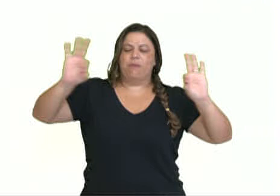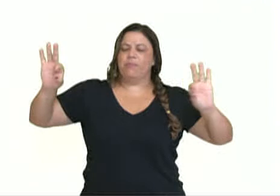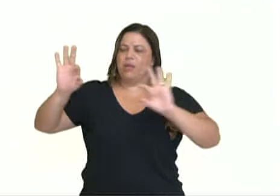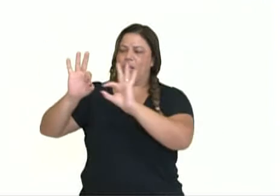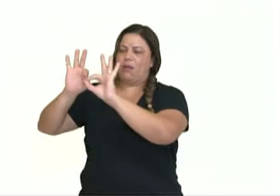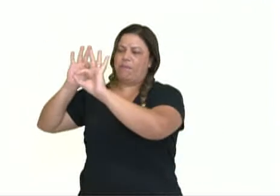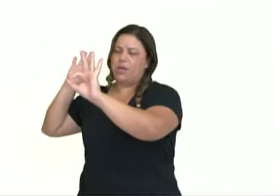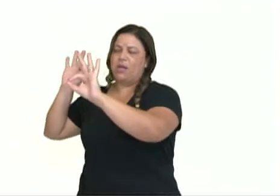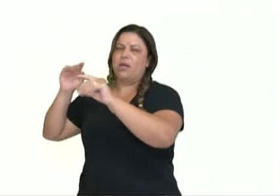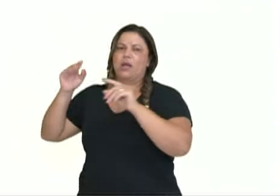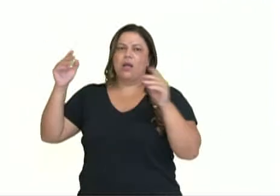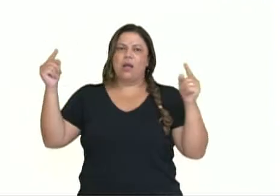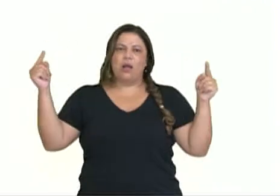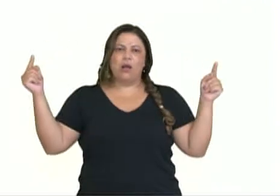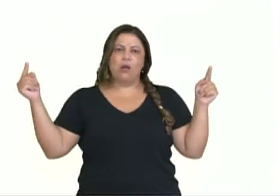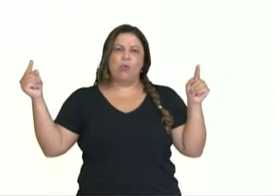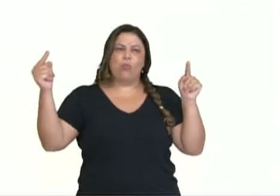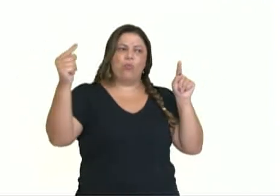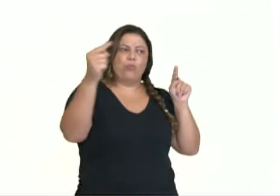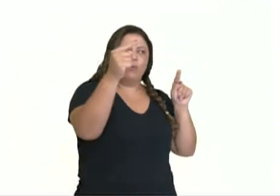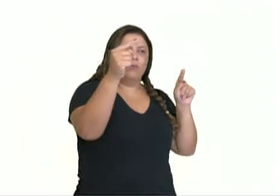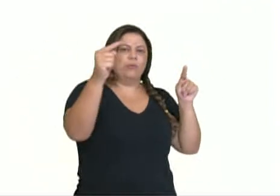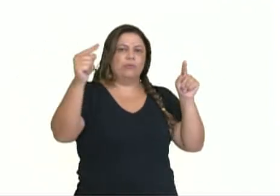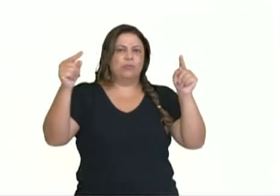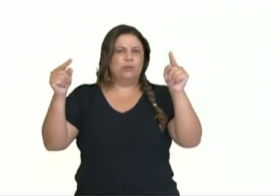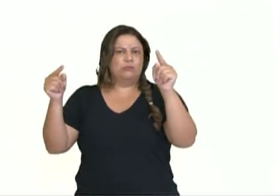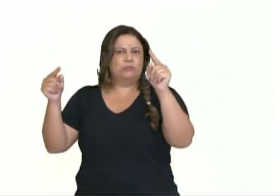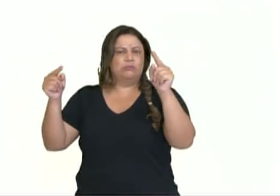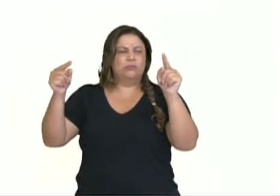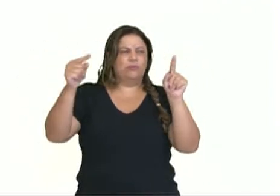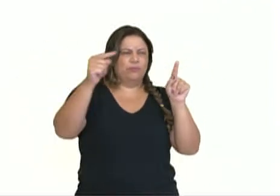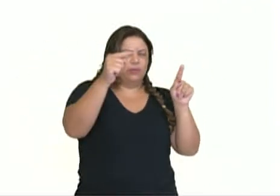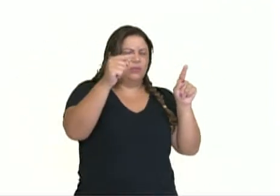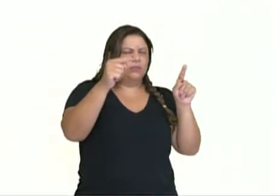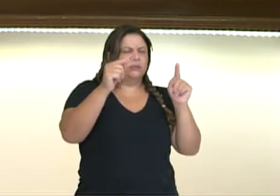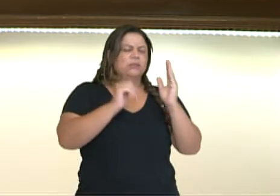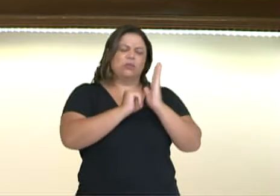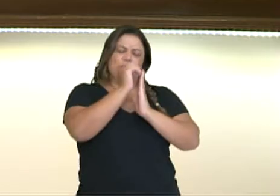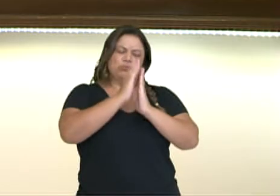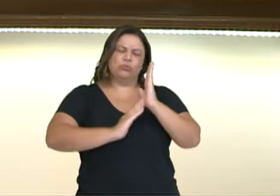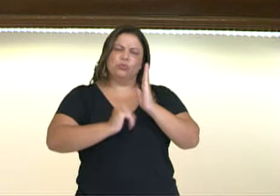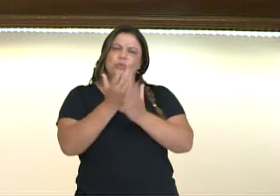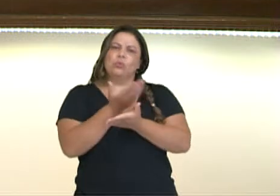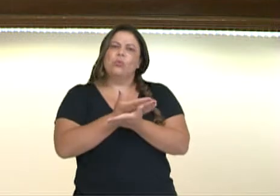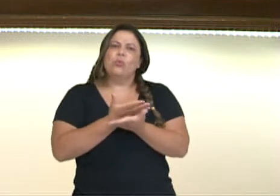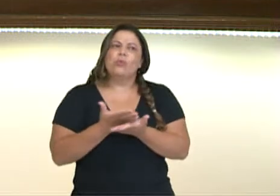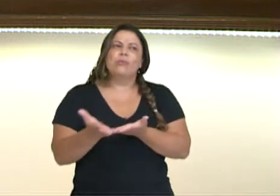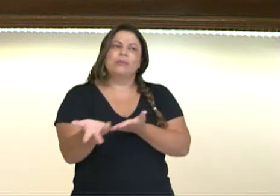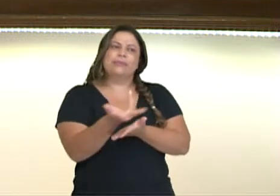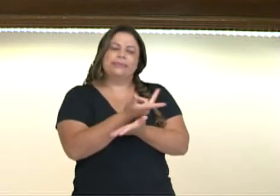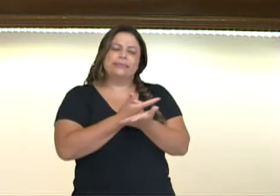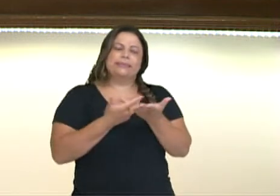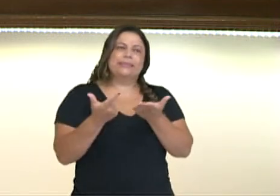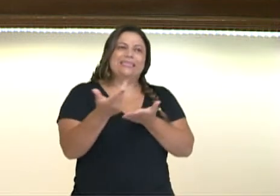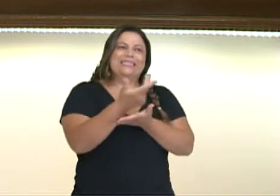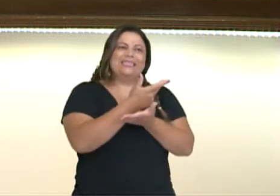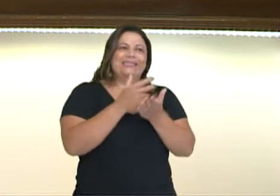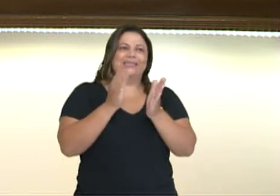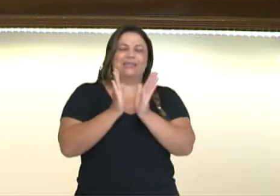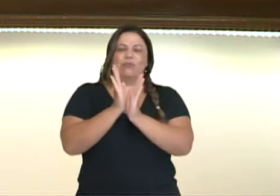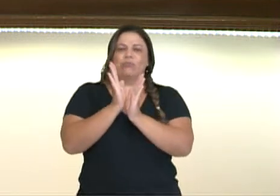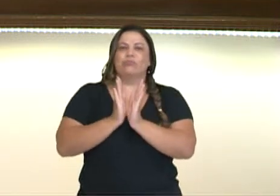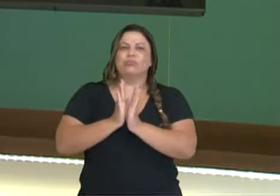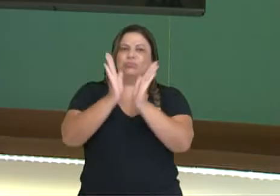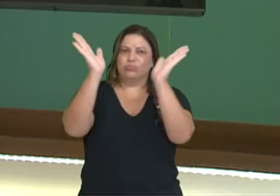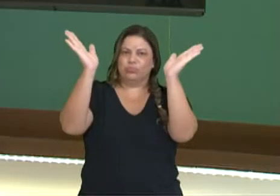converge para este ponto. Então ele falou, por que não colocar isso na pintura? E foi o que os artistas fizeram, começaram a colocar. E